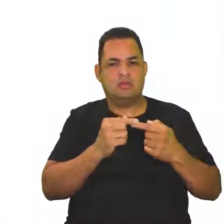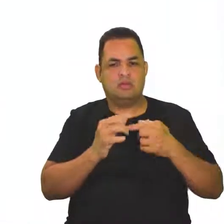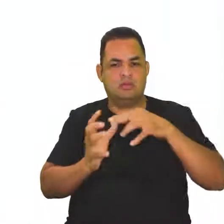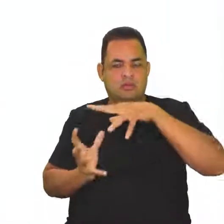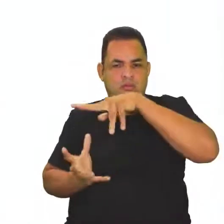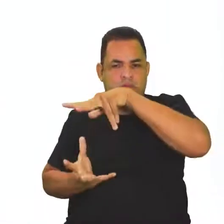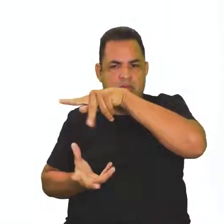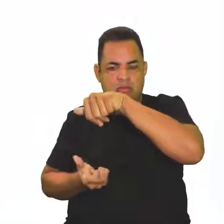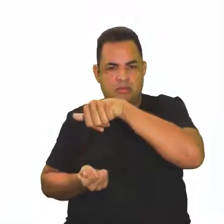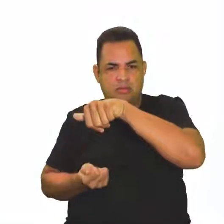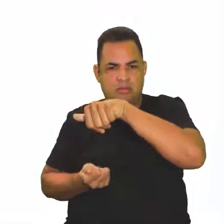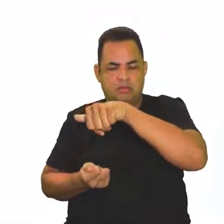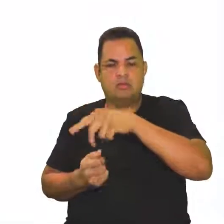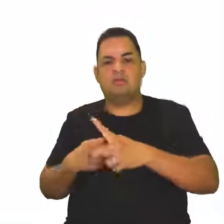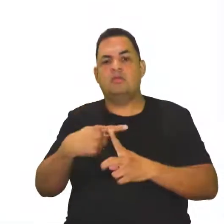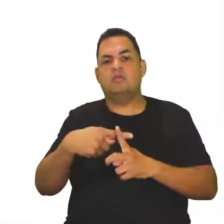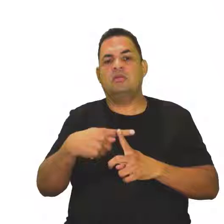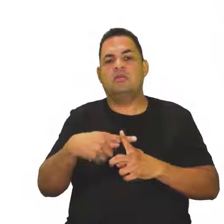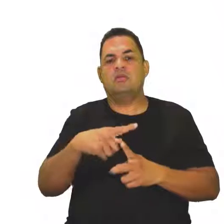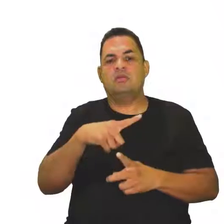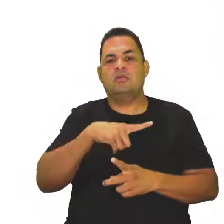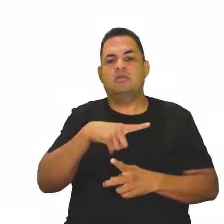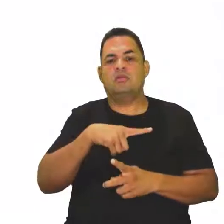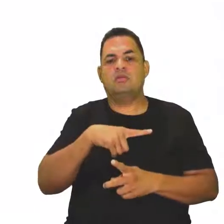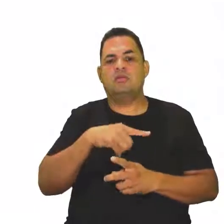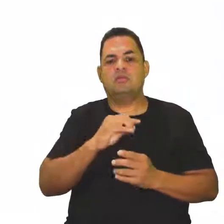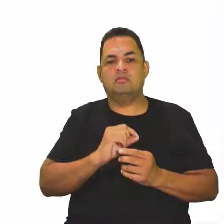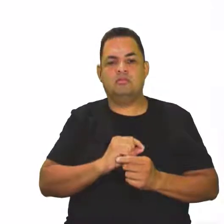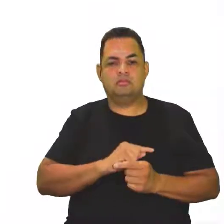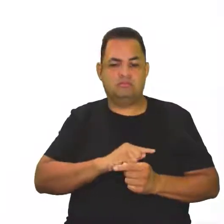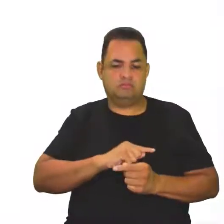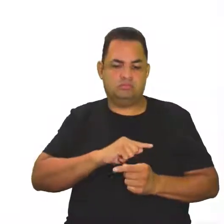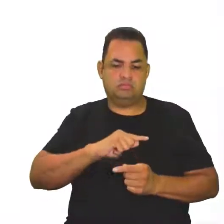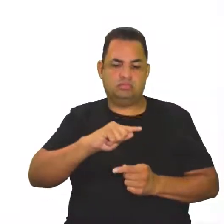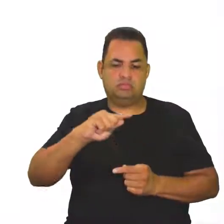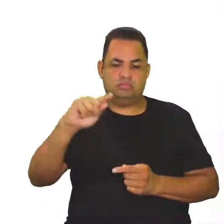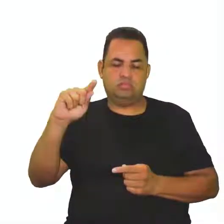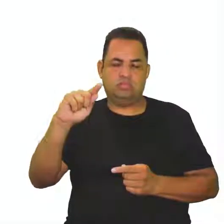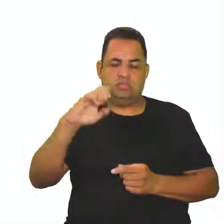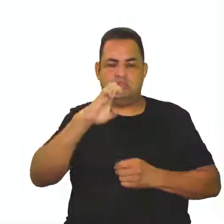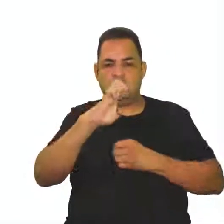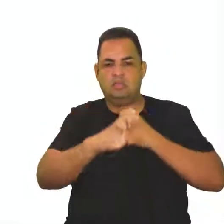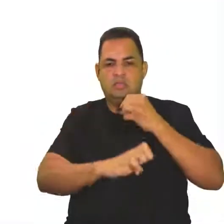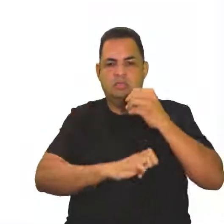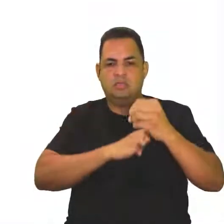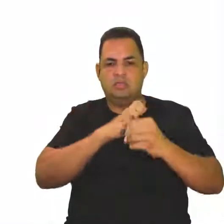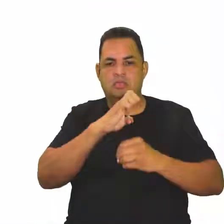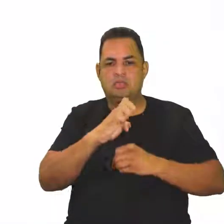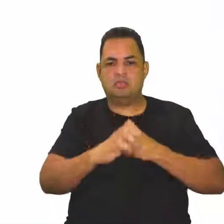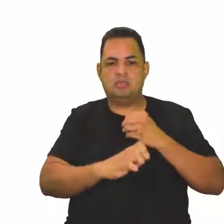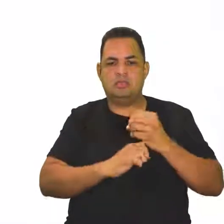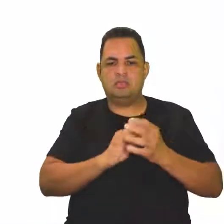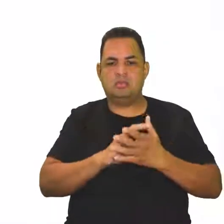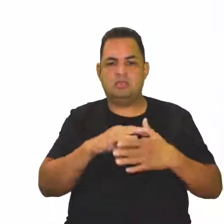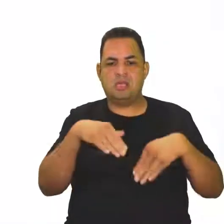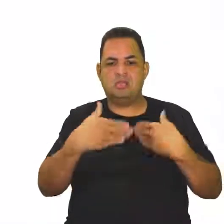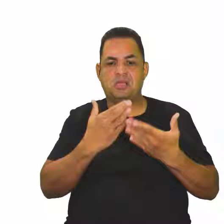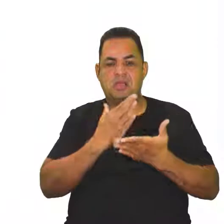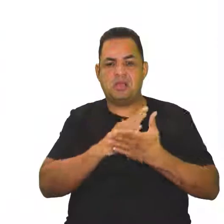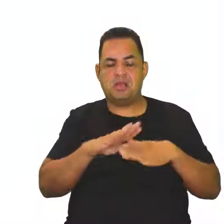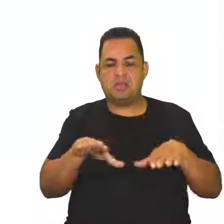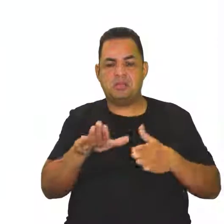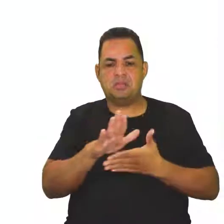corpo eletrizado positivamente, haverá subida de elétrons, né? Até que ele se